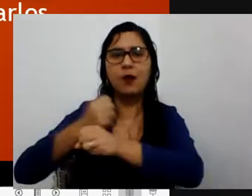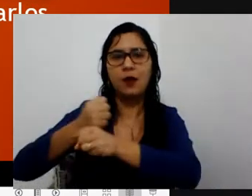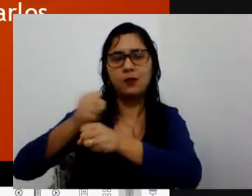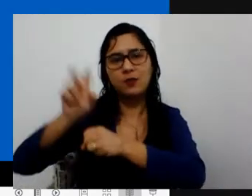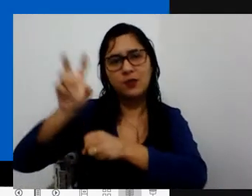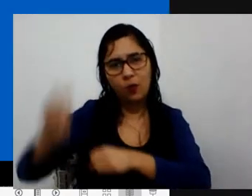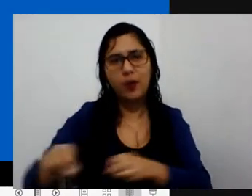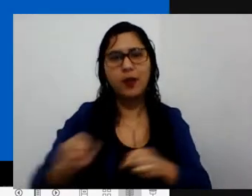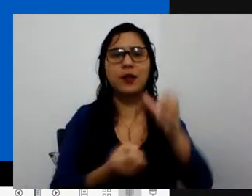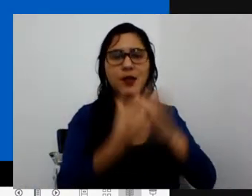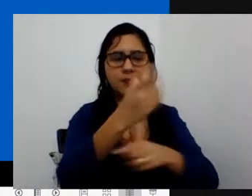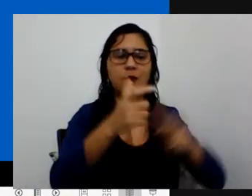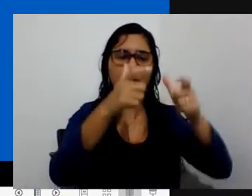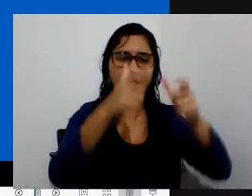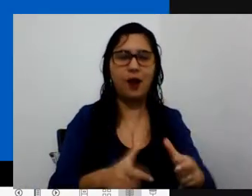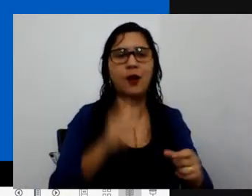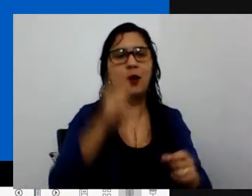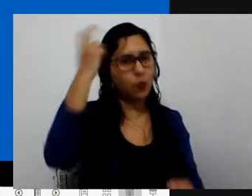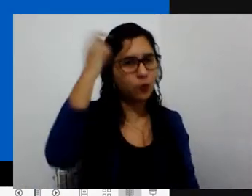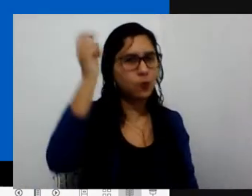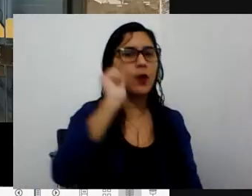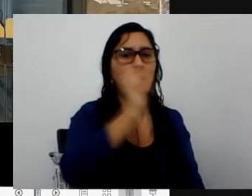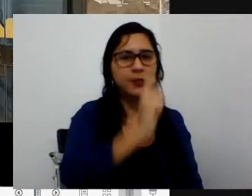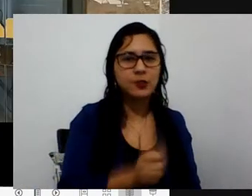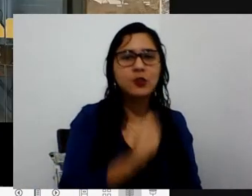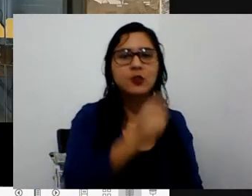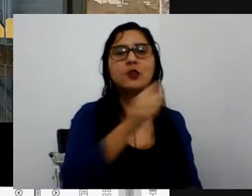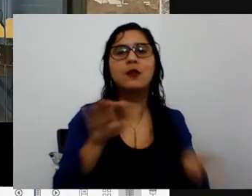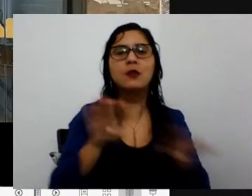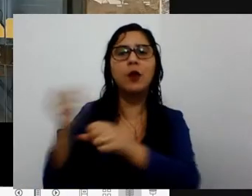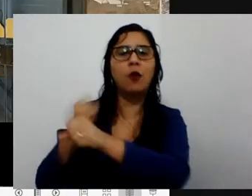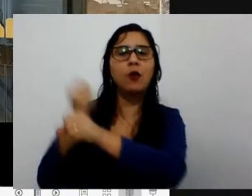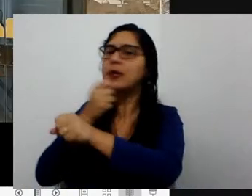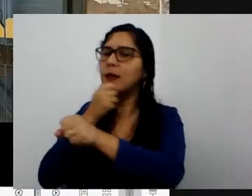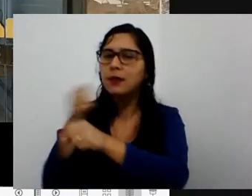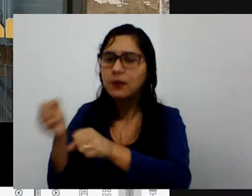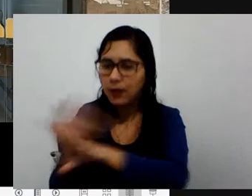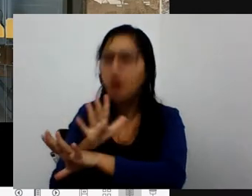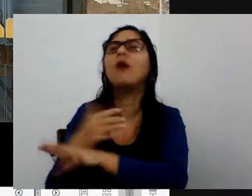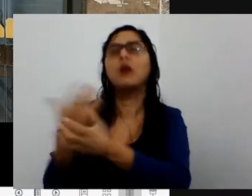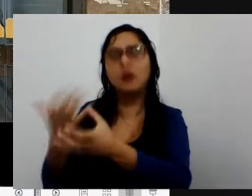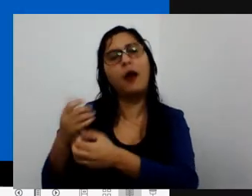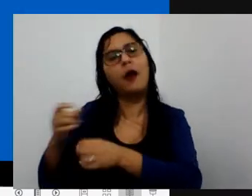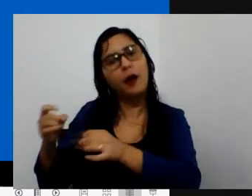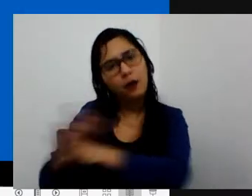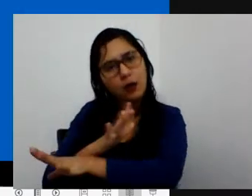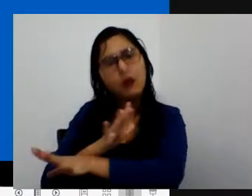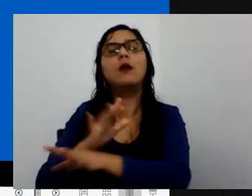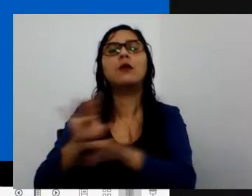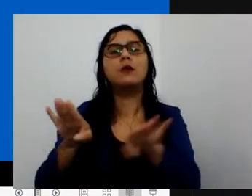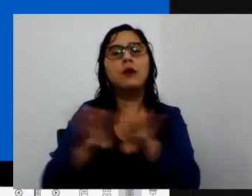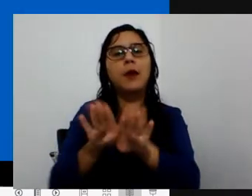indígena, conclusão das obras inacabadas e as outras obras de acessibilidade.